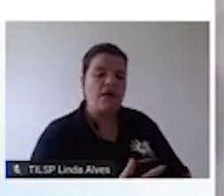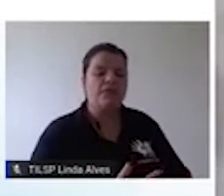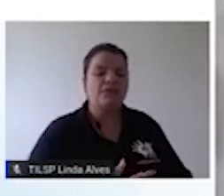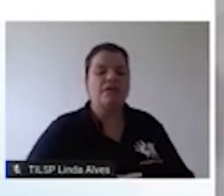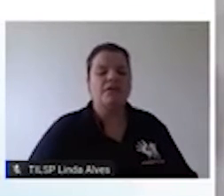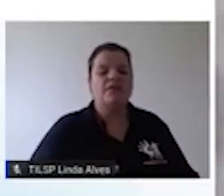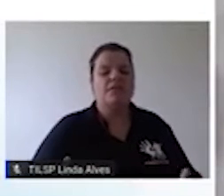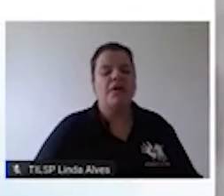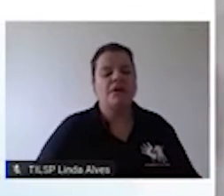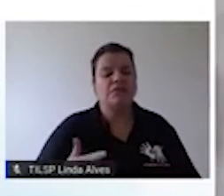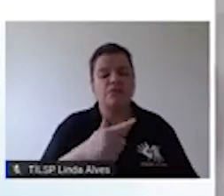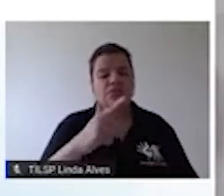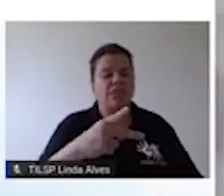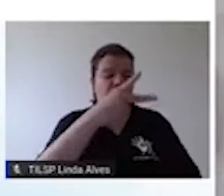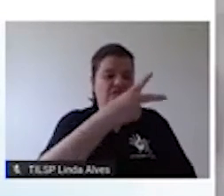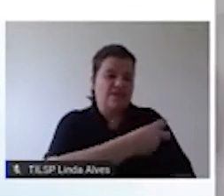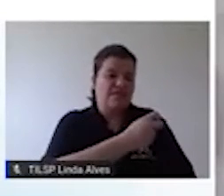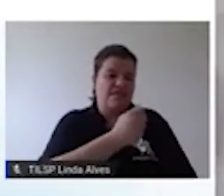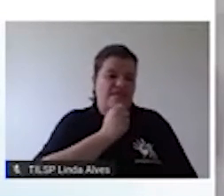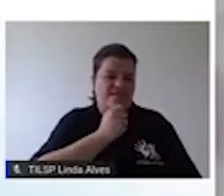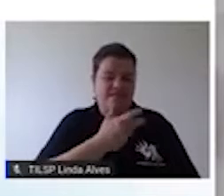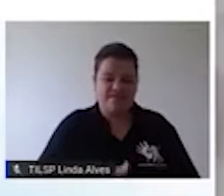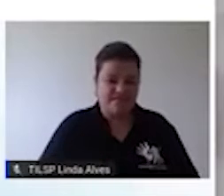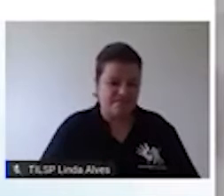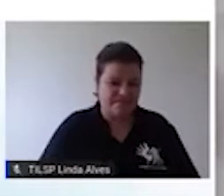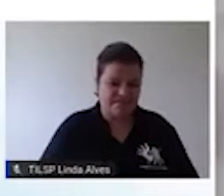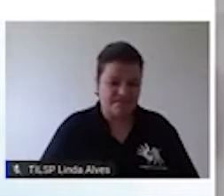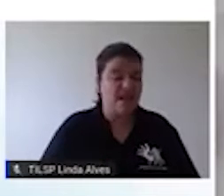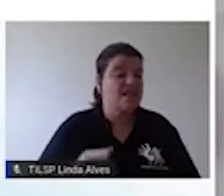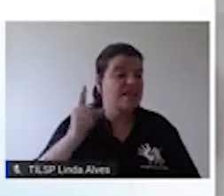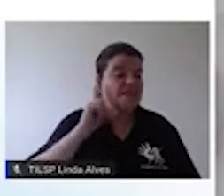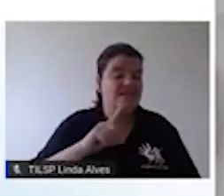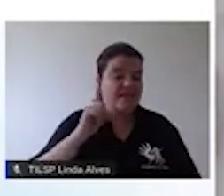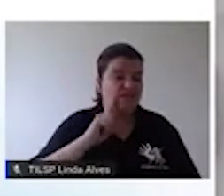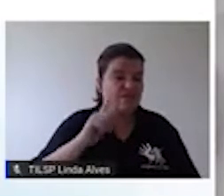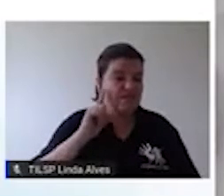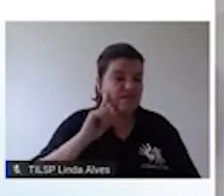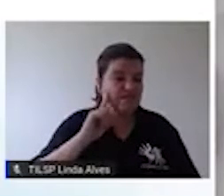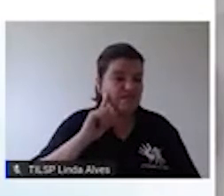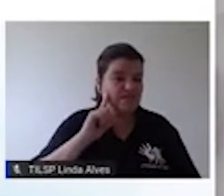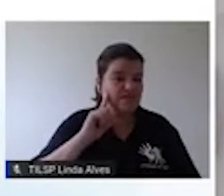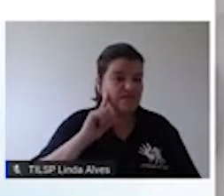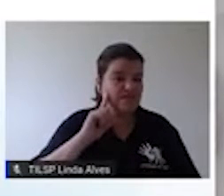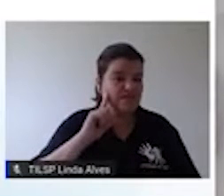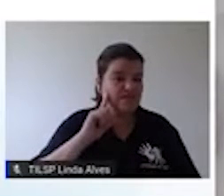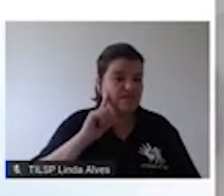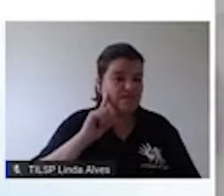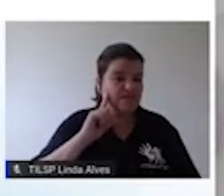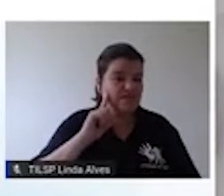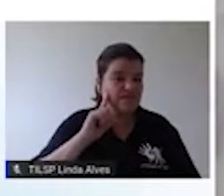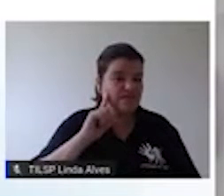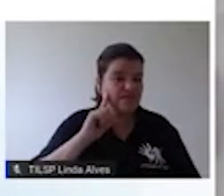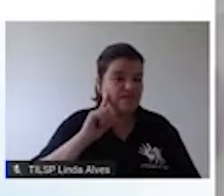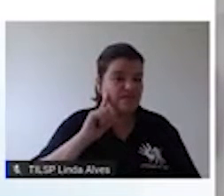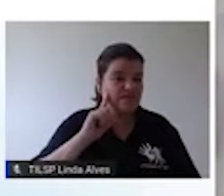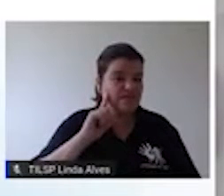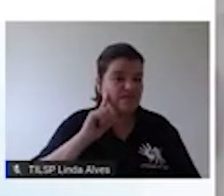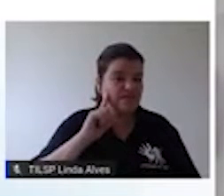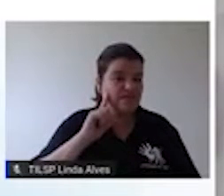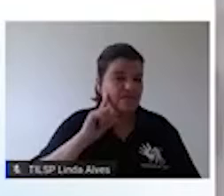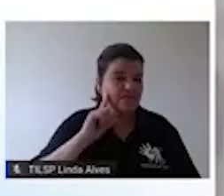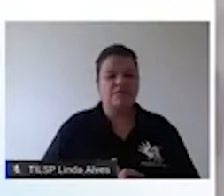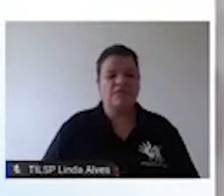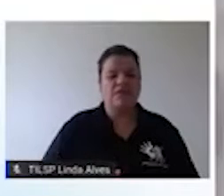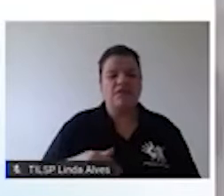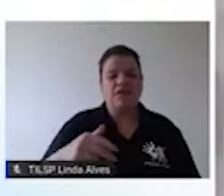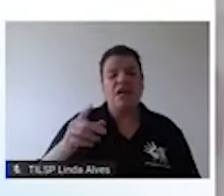mas ela não tem vacina. Os Estados Unidos, o presidente Trump já disse, enquanto toda a população norte-americana